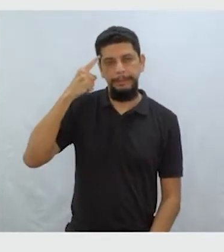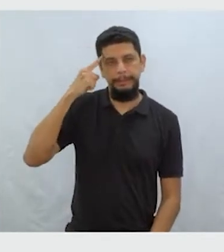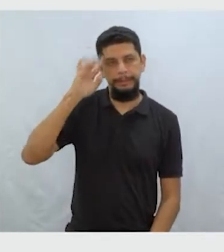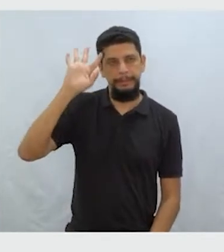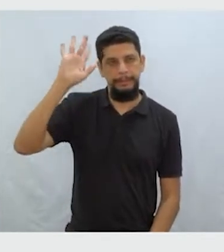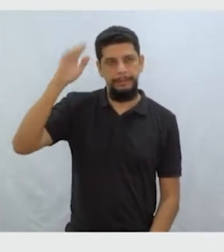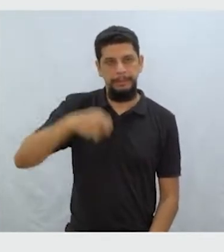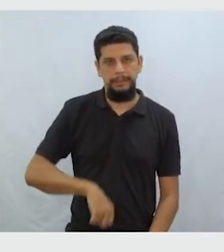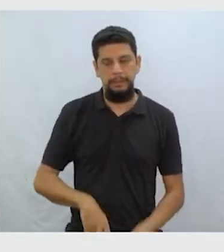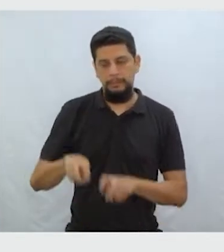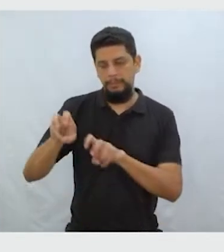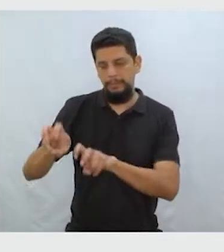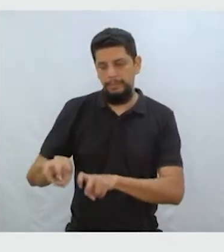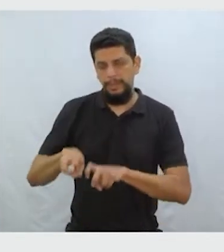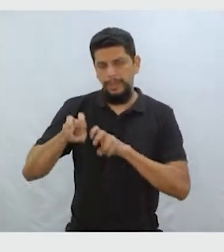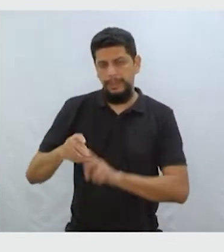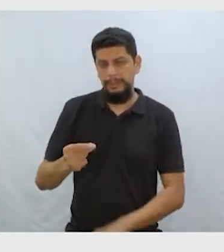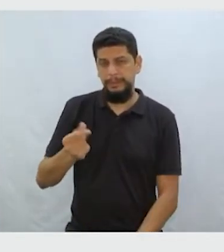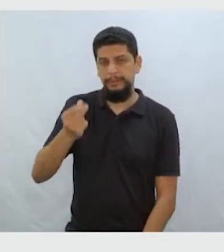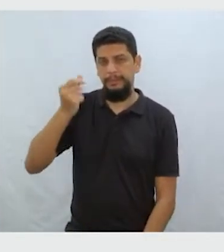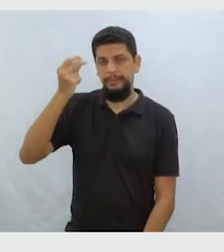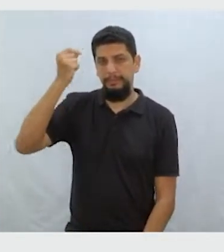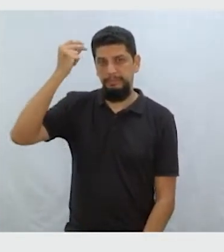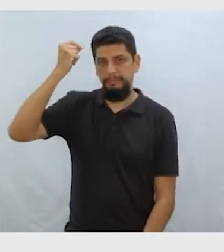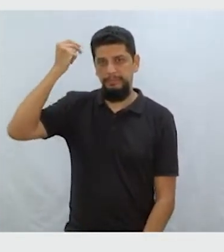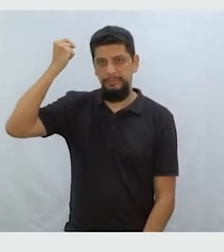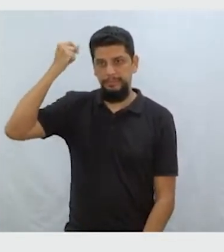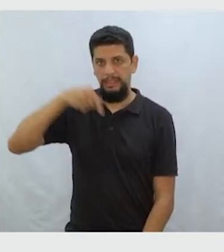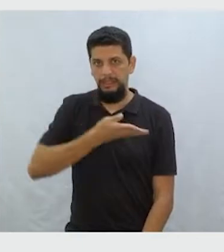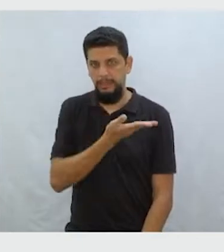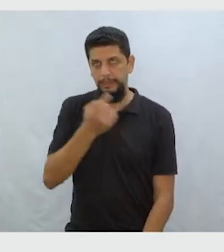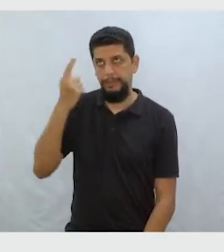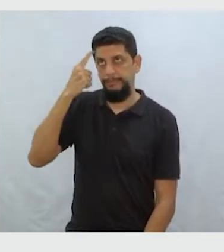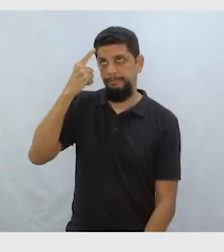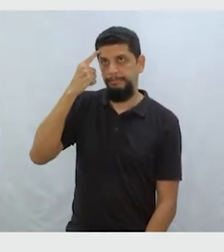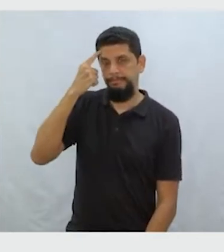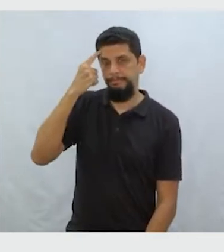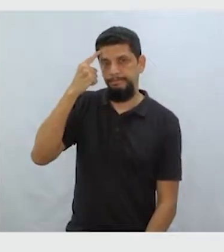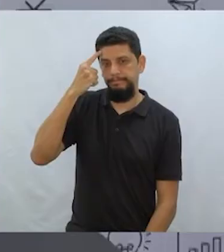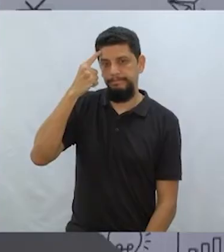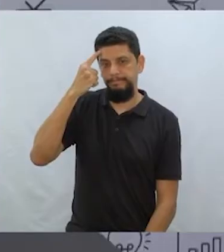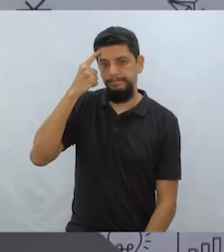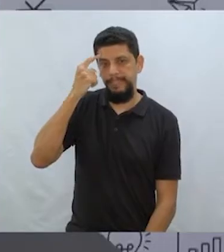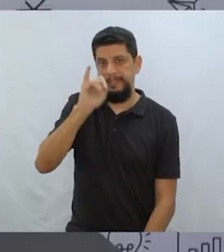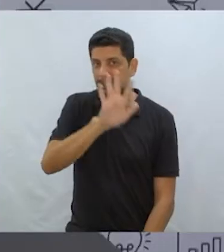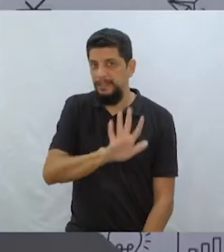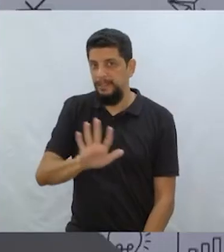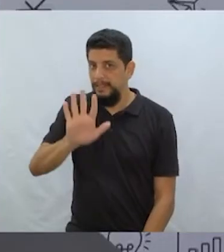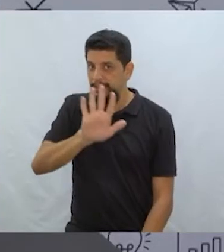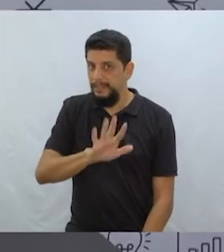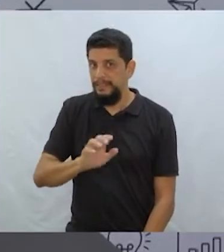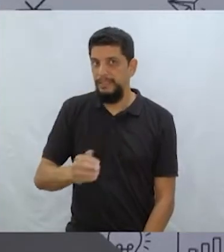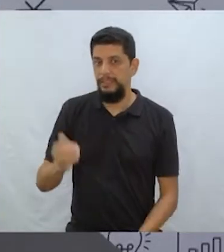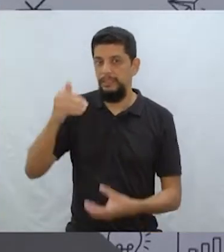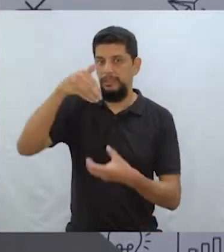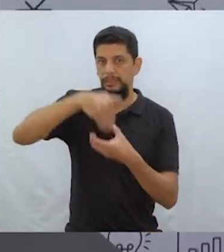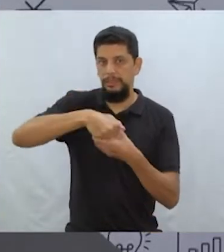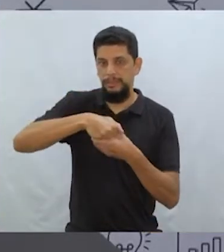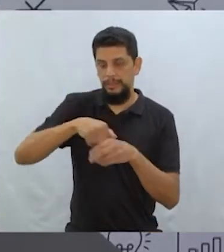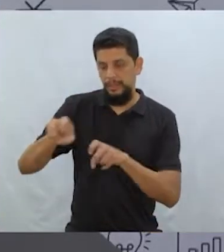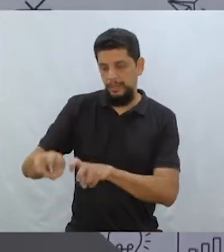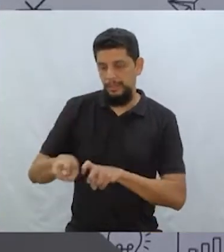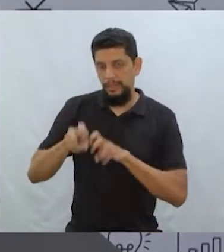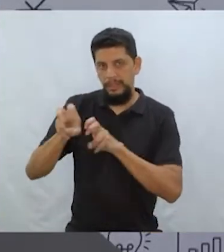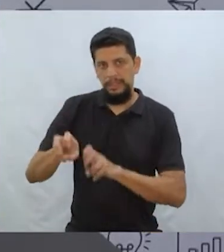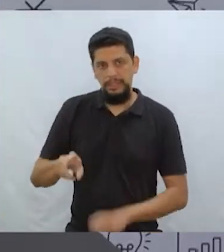imaginar uma velha Fazenda antiga isso vocês já imaginaram lá com aquela imagem dentro da